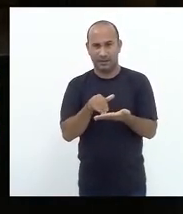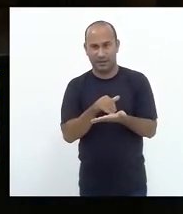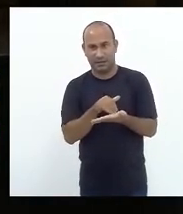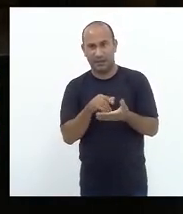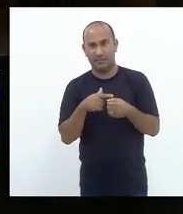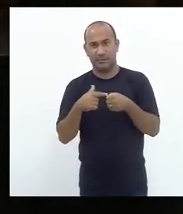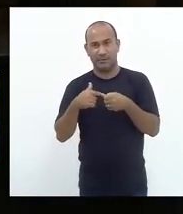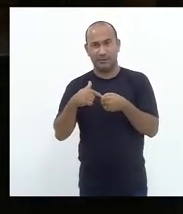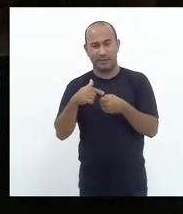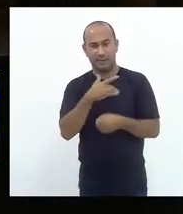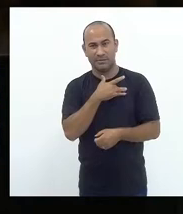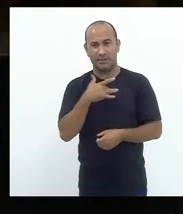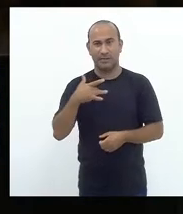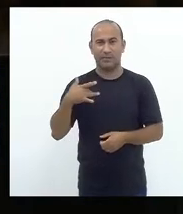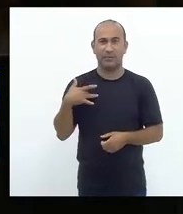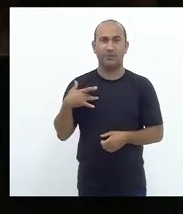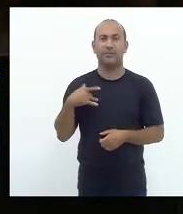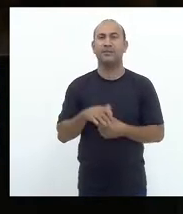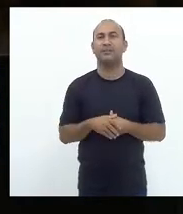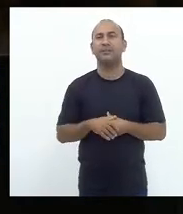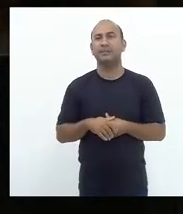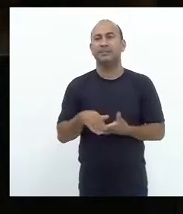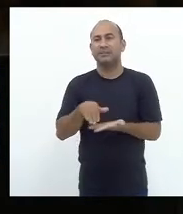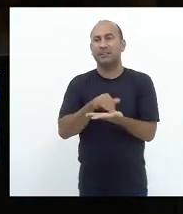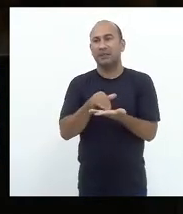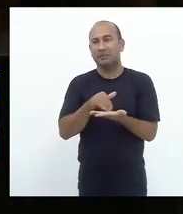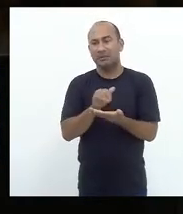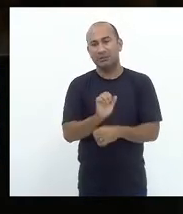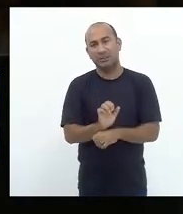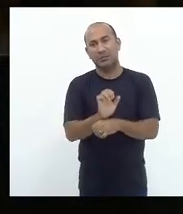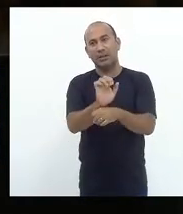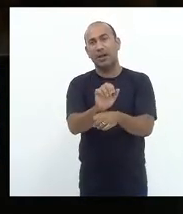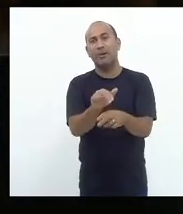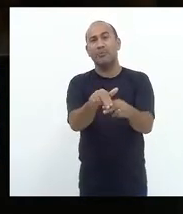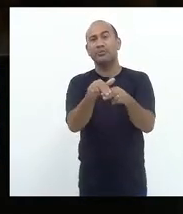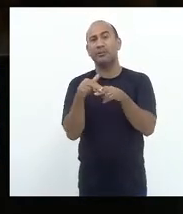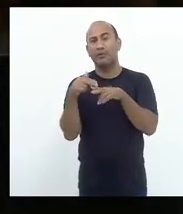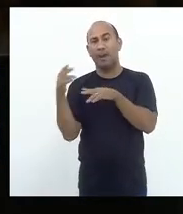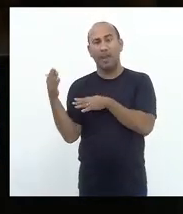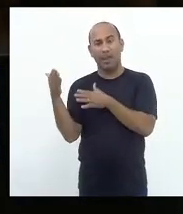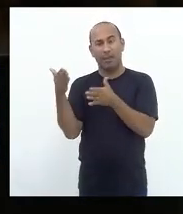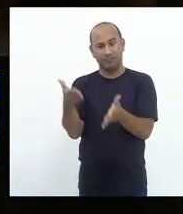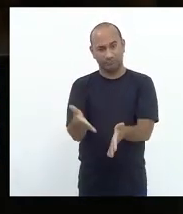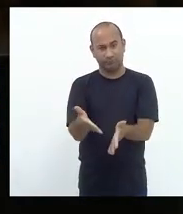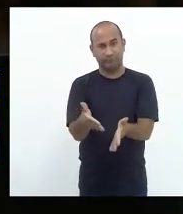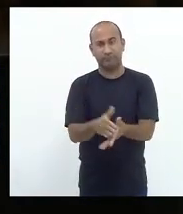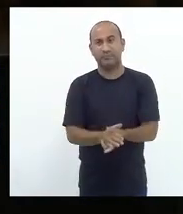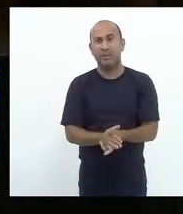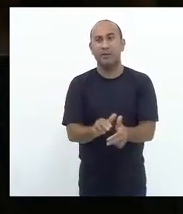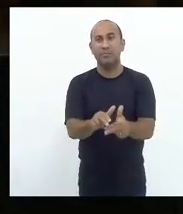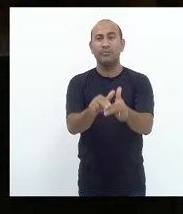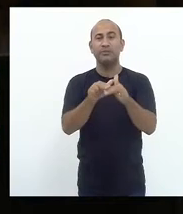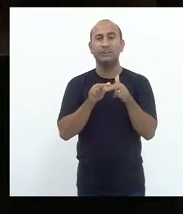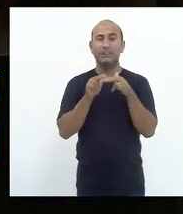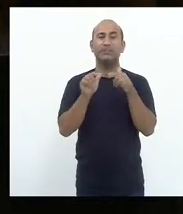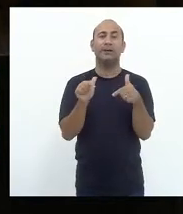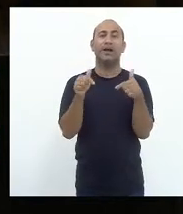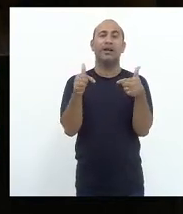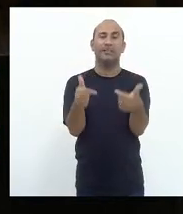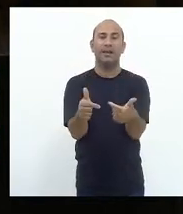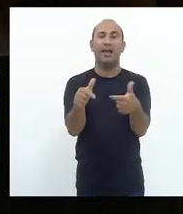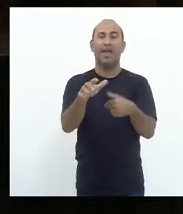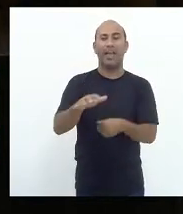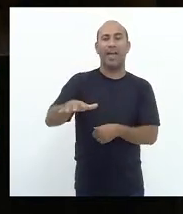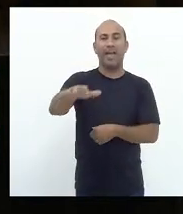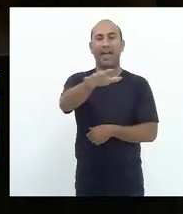saúde, para a secretaria, para a secretaria estadual, para que eles, para que os atuantes nessa